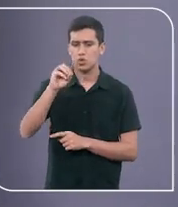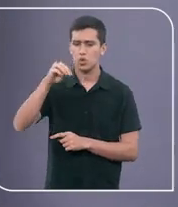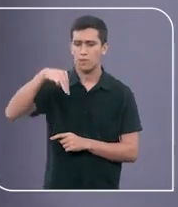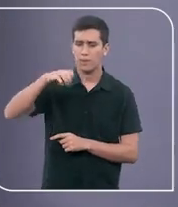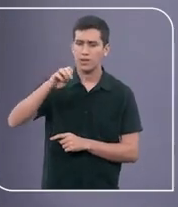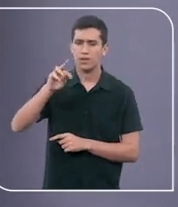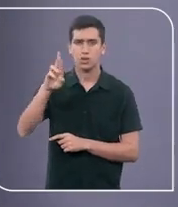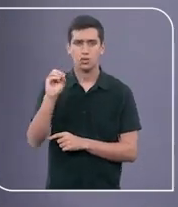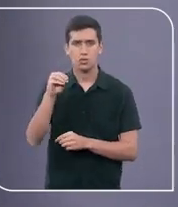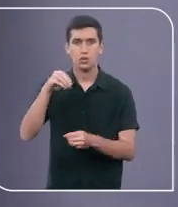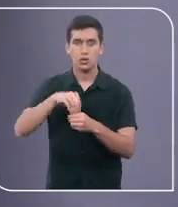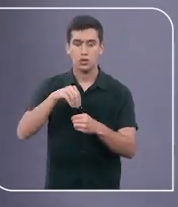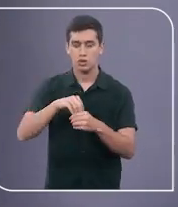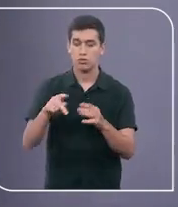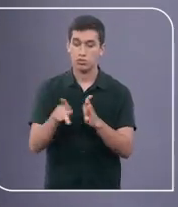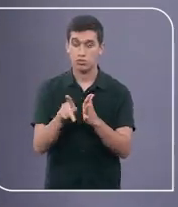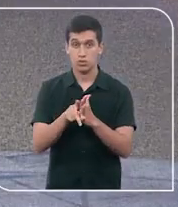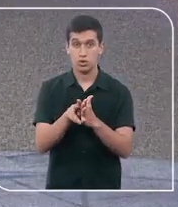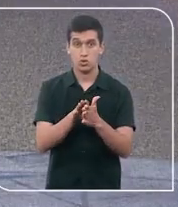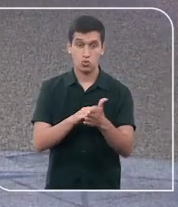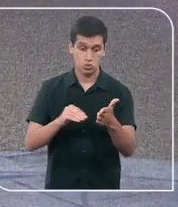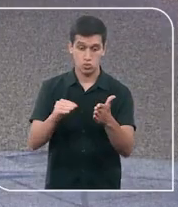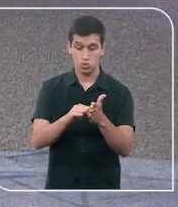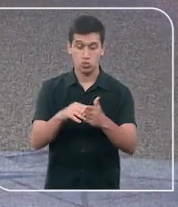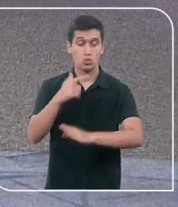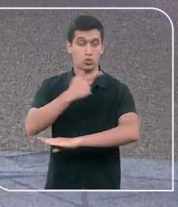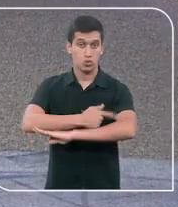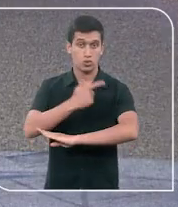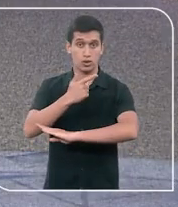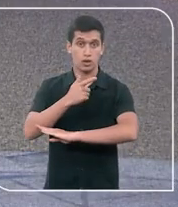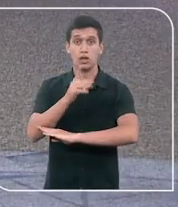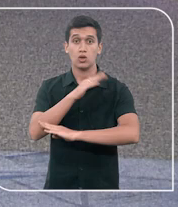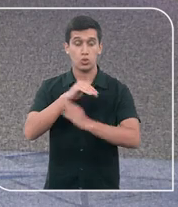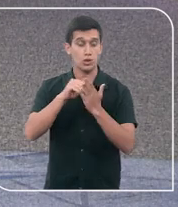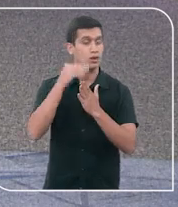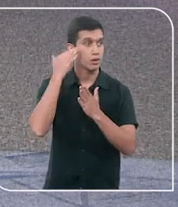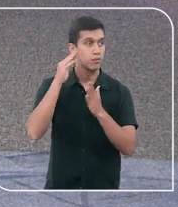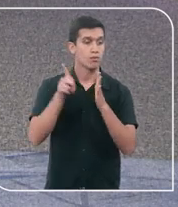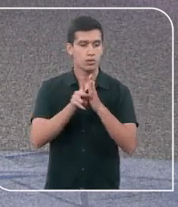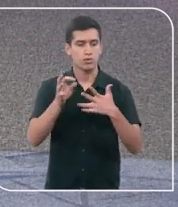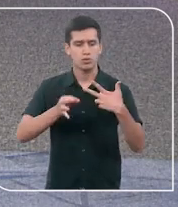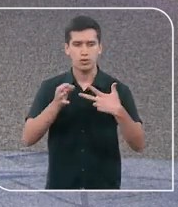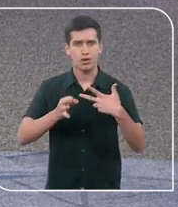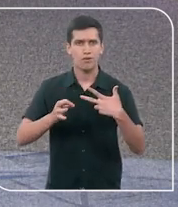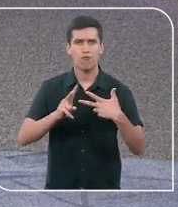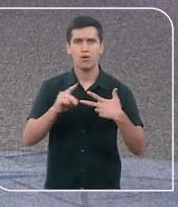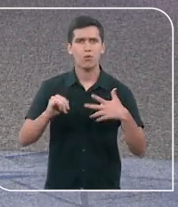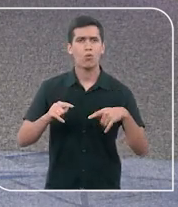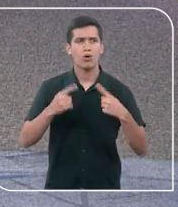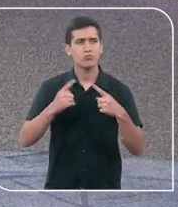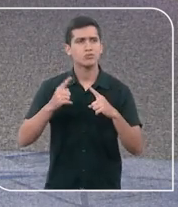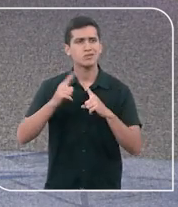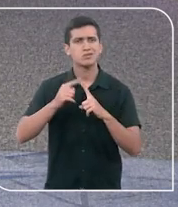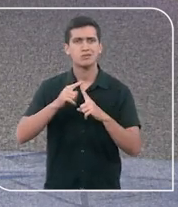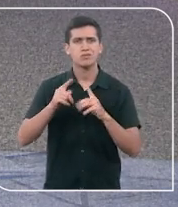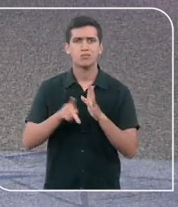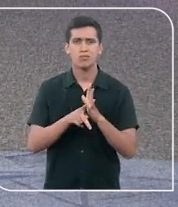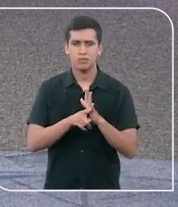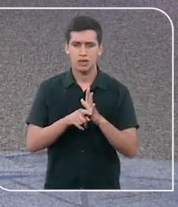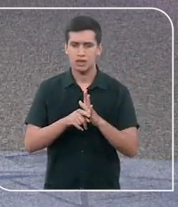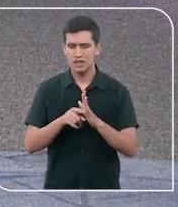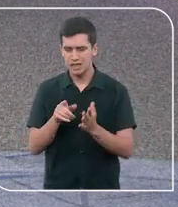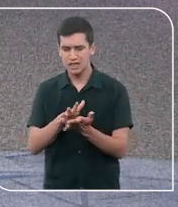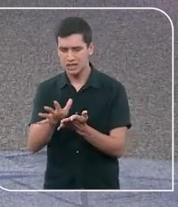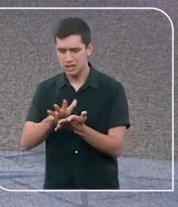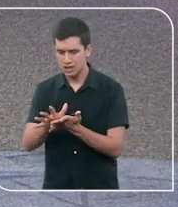da legalidade ou conforme entendimentos fixados pelo judiciário, seria fazer que tipo de divisão aí para as despesas que